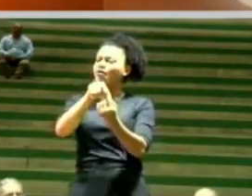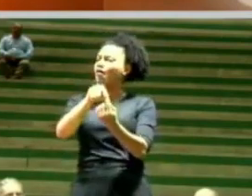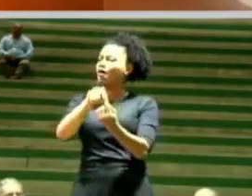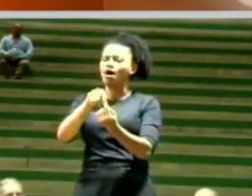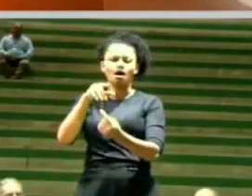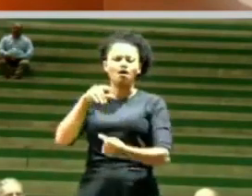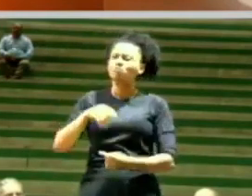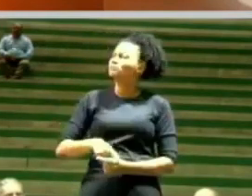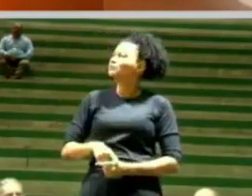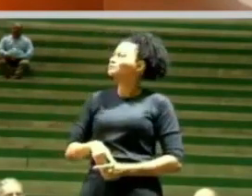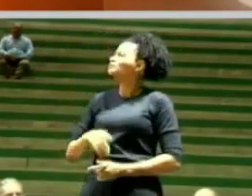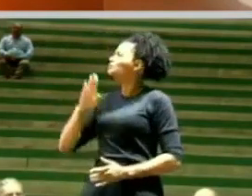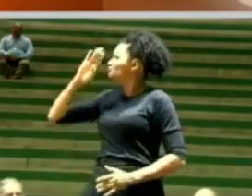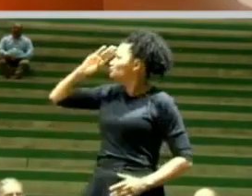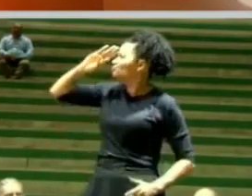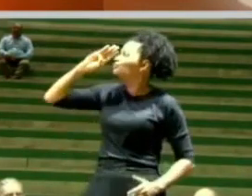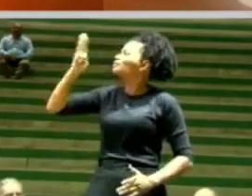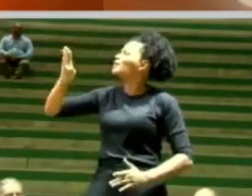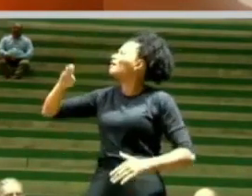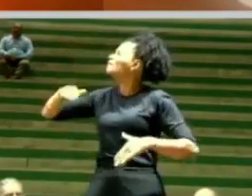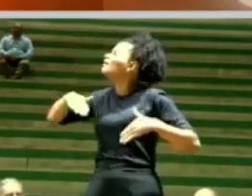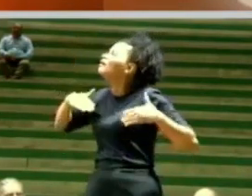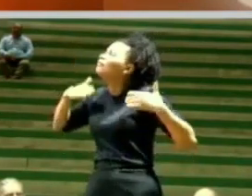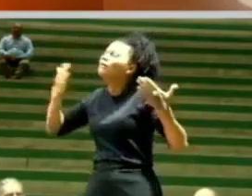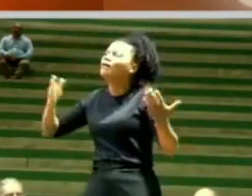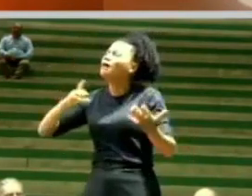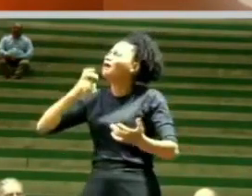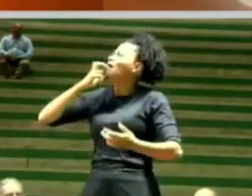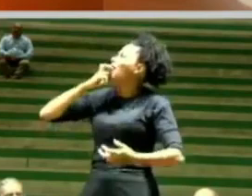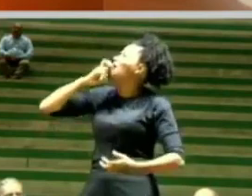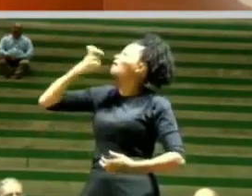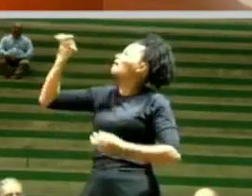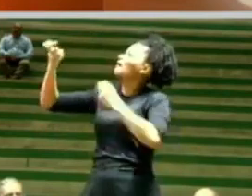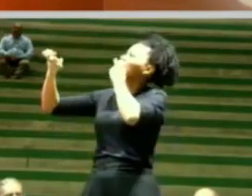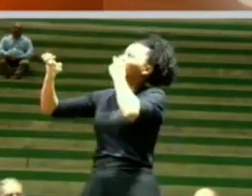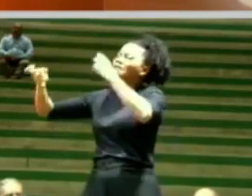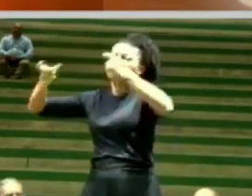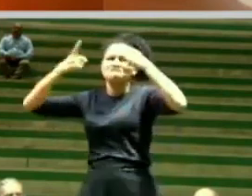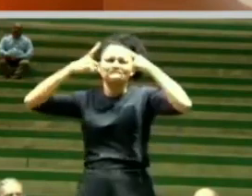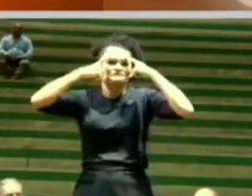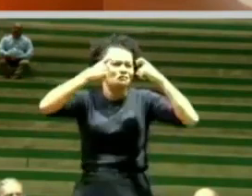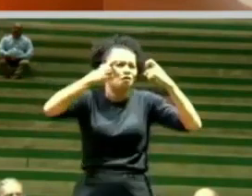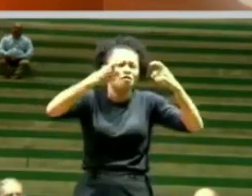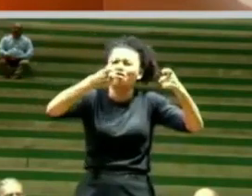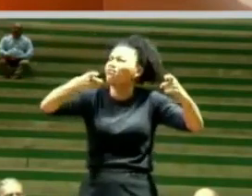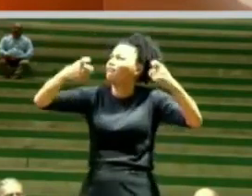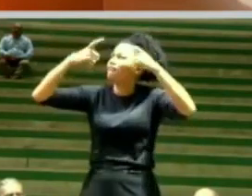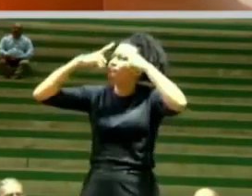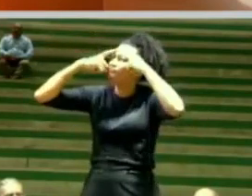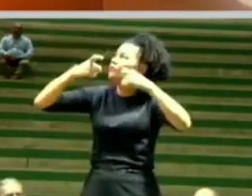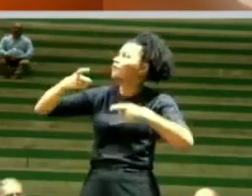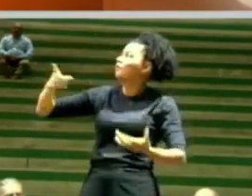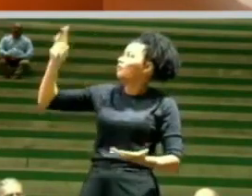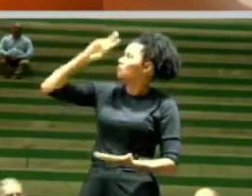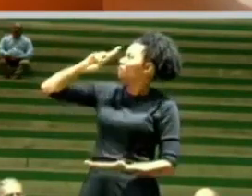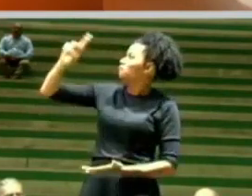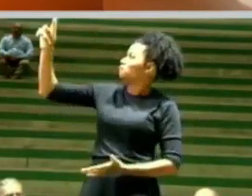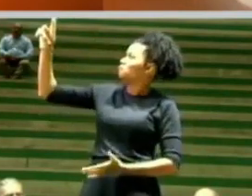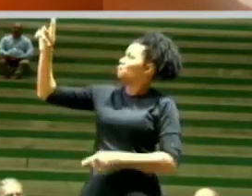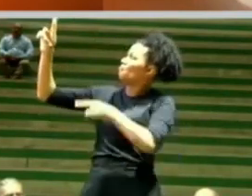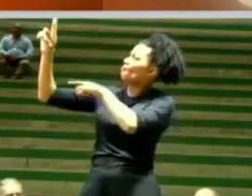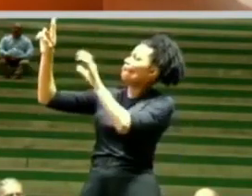em dizer: até quando gritarei violência e o Senhor não